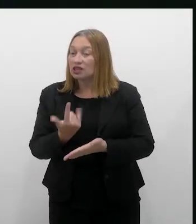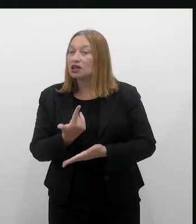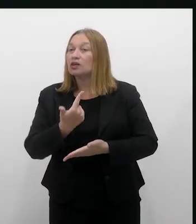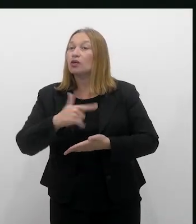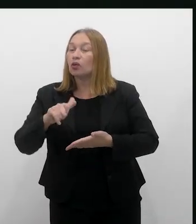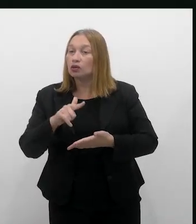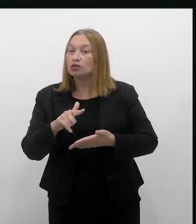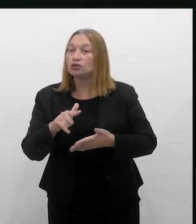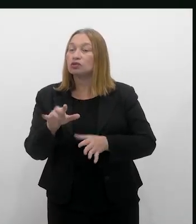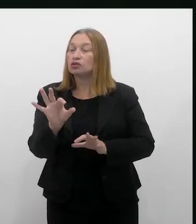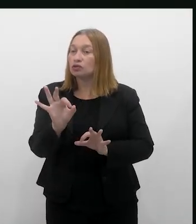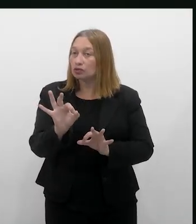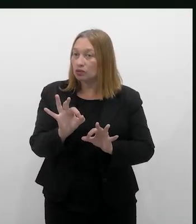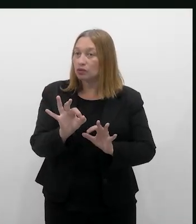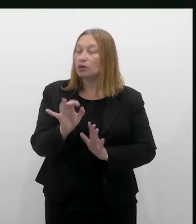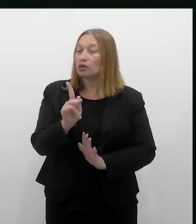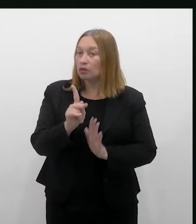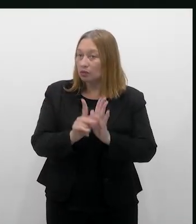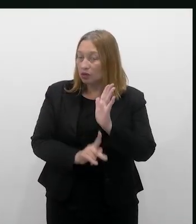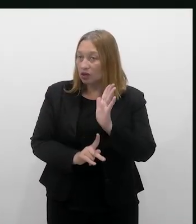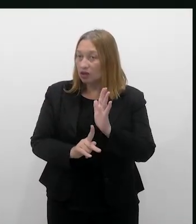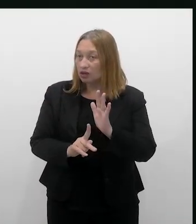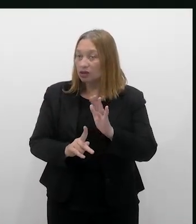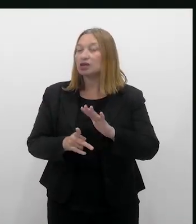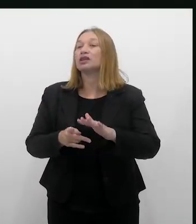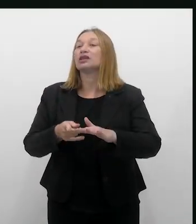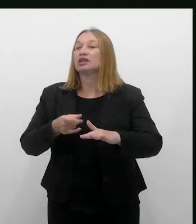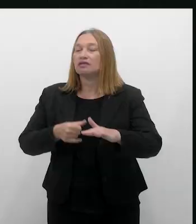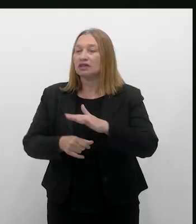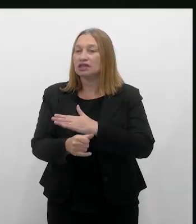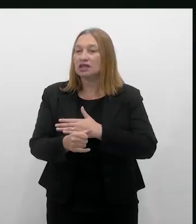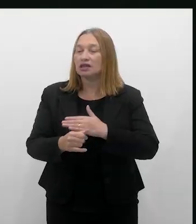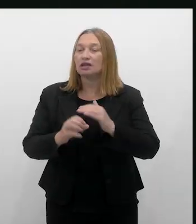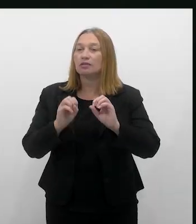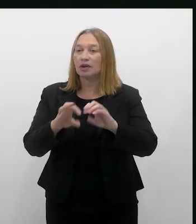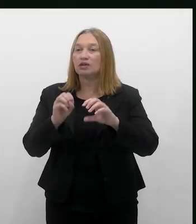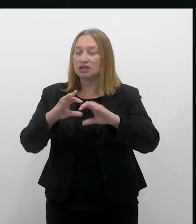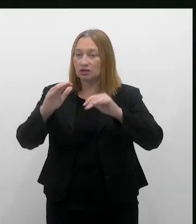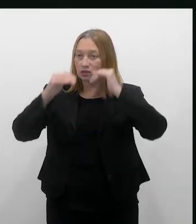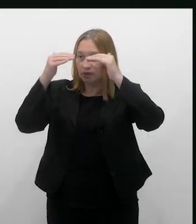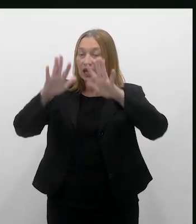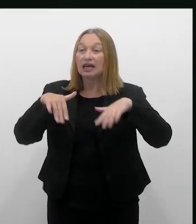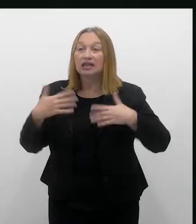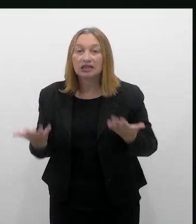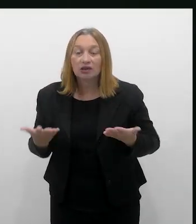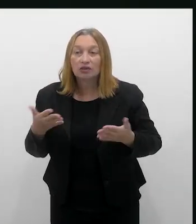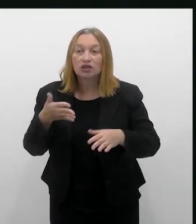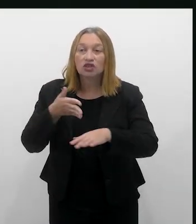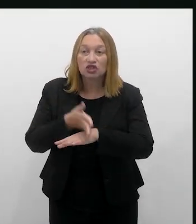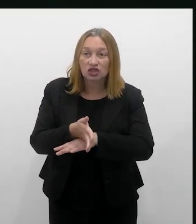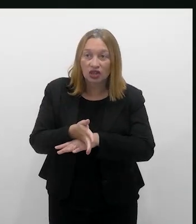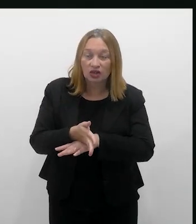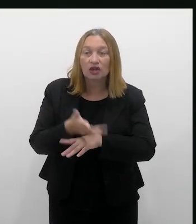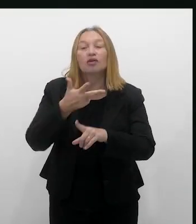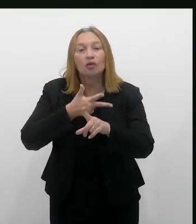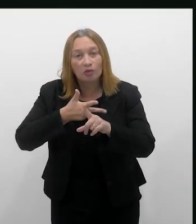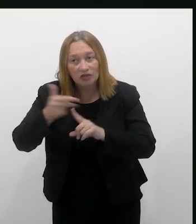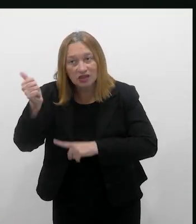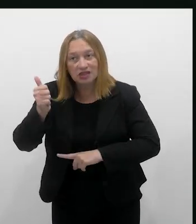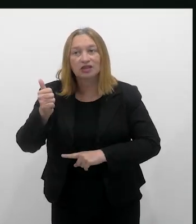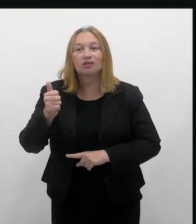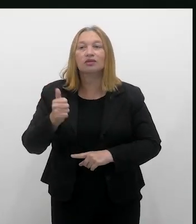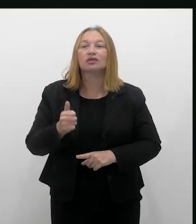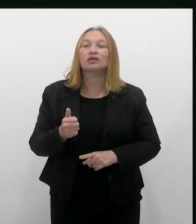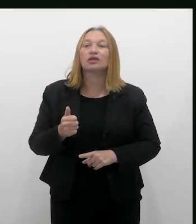vocês podem se inscrever em vários outros programas de financiamento para o curso superior. Então,